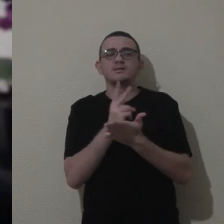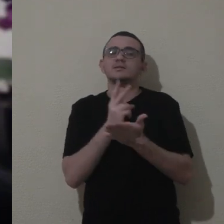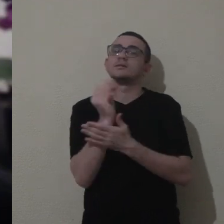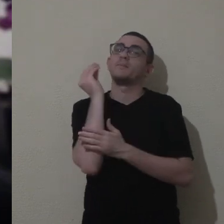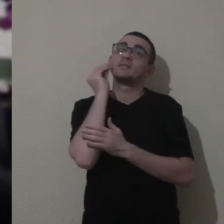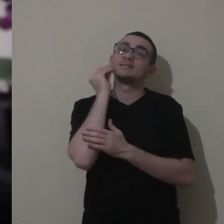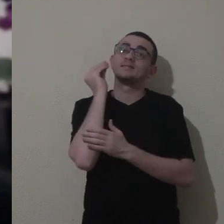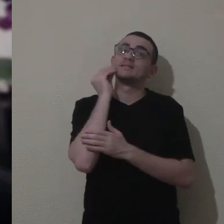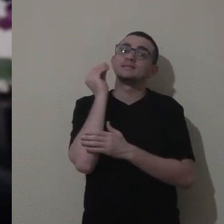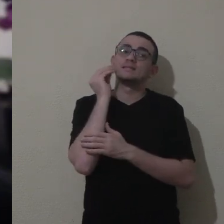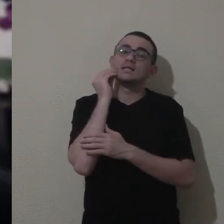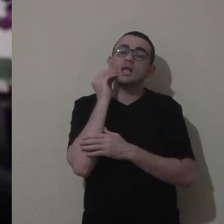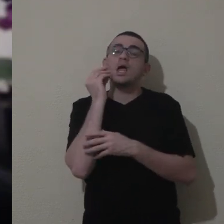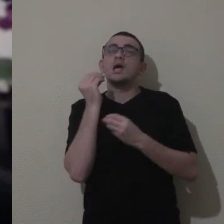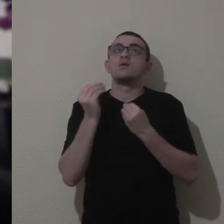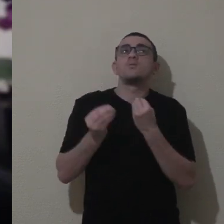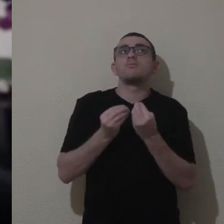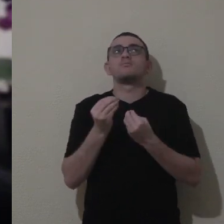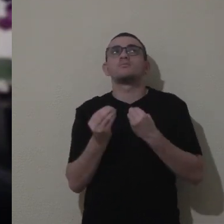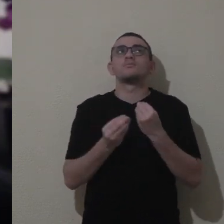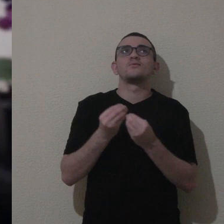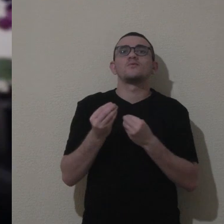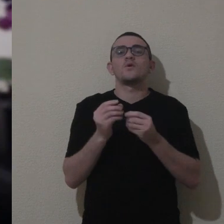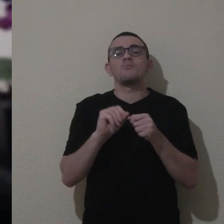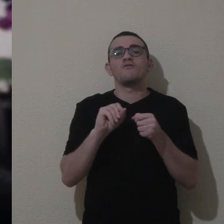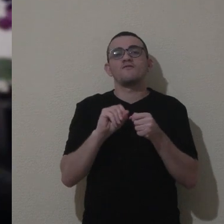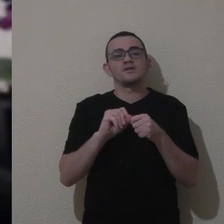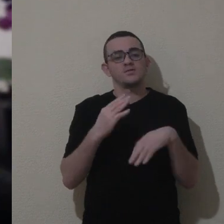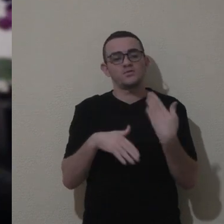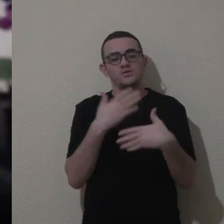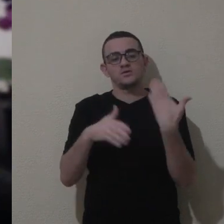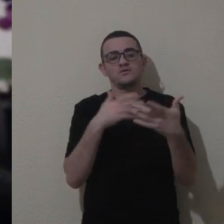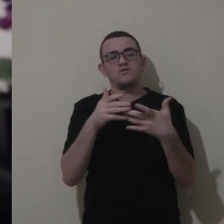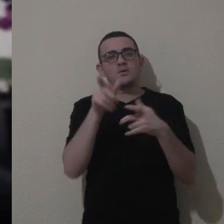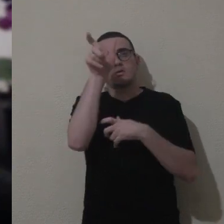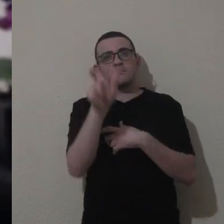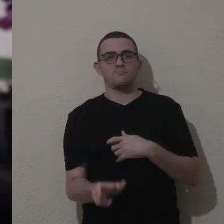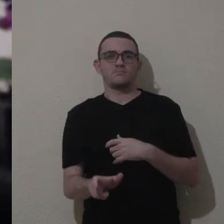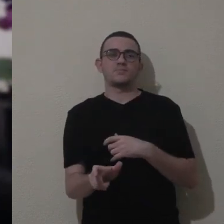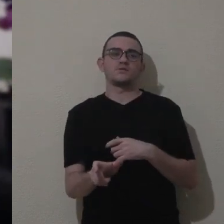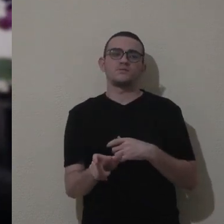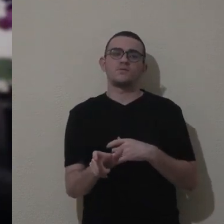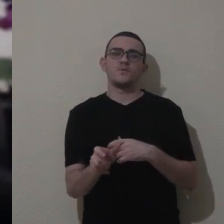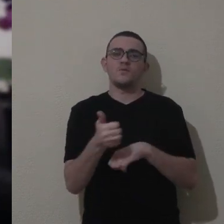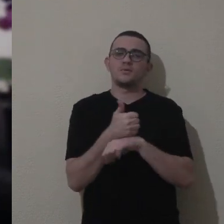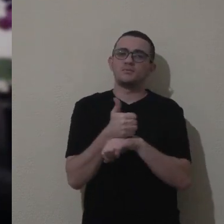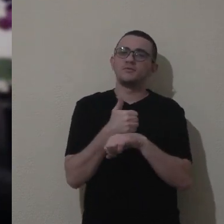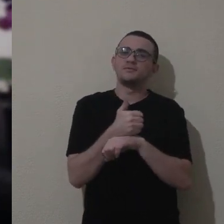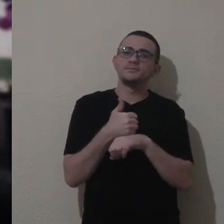sempre tentando, de certa maneira, fazer o desenvolvimento da pessoa em